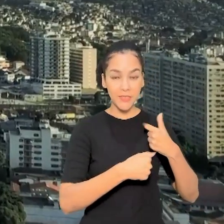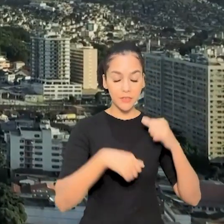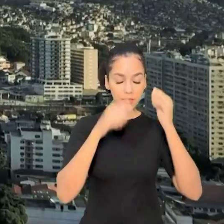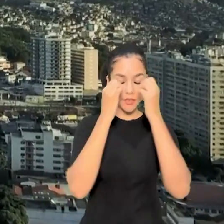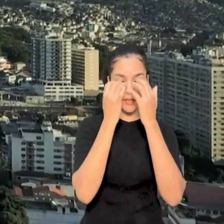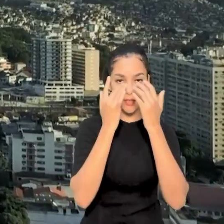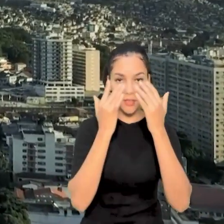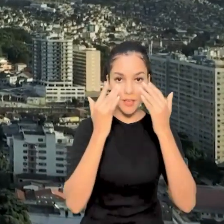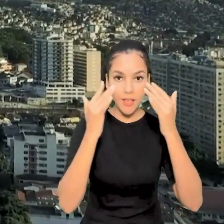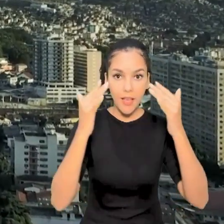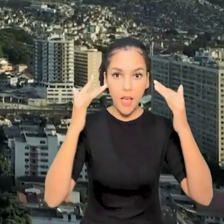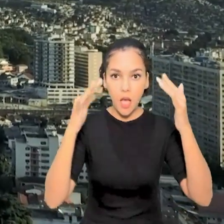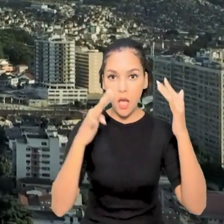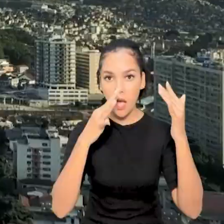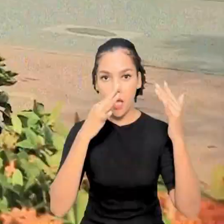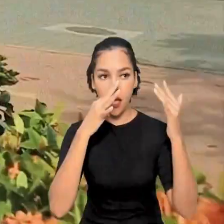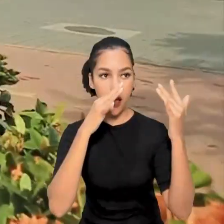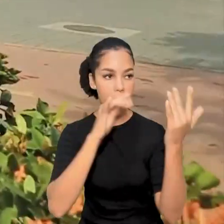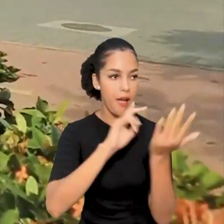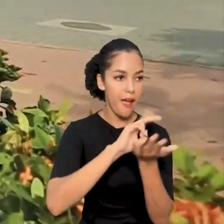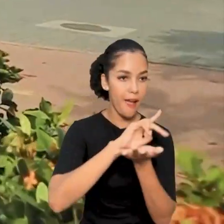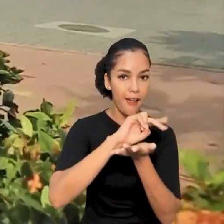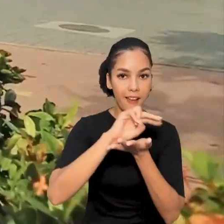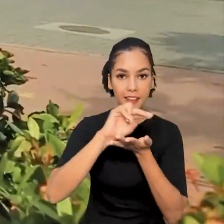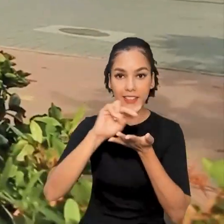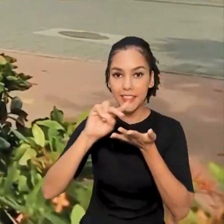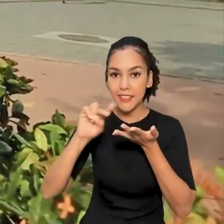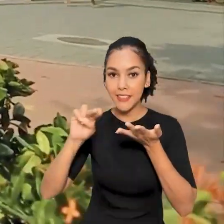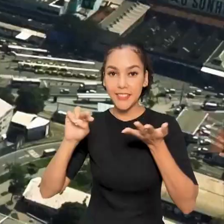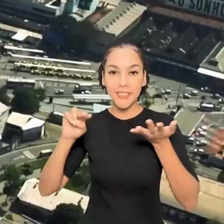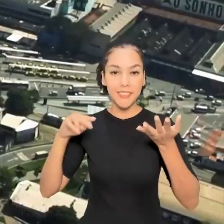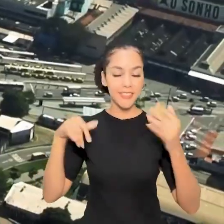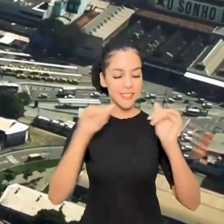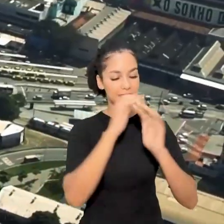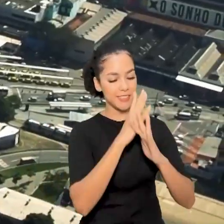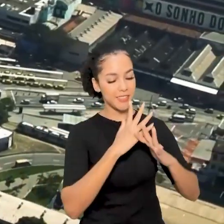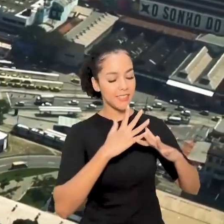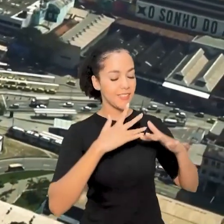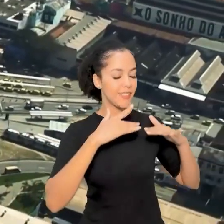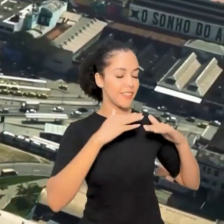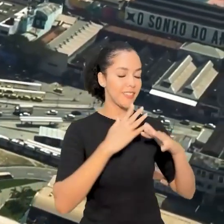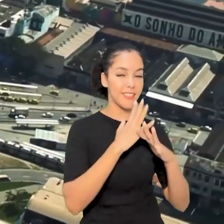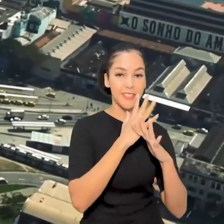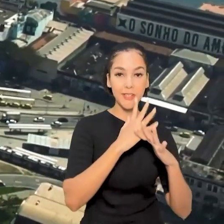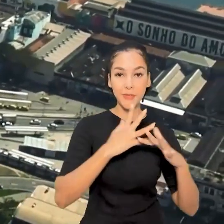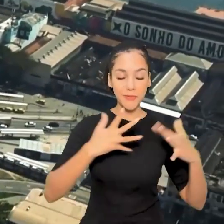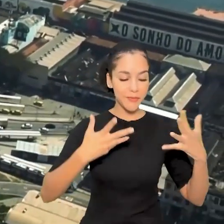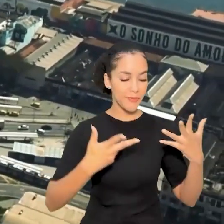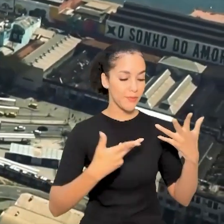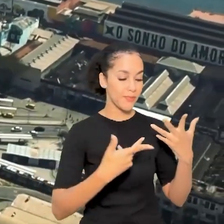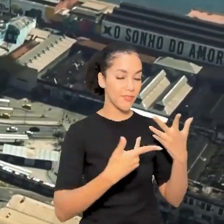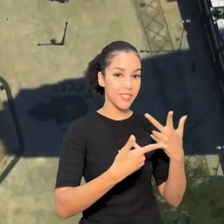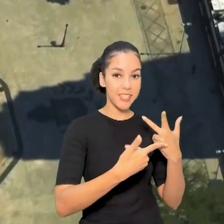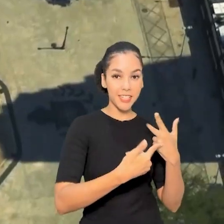maravilhosa cheia de cantos mil cidade